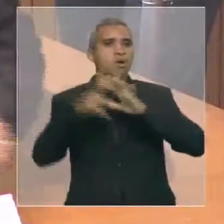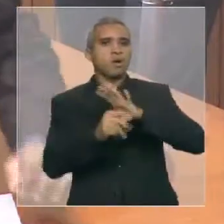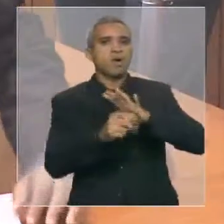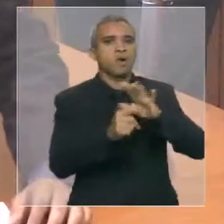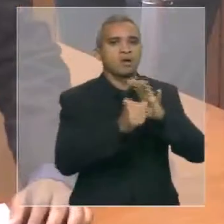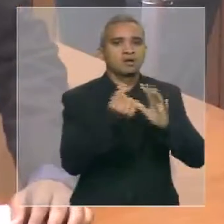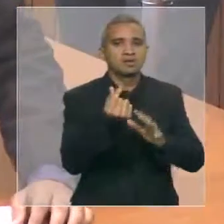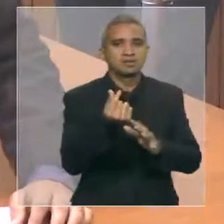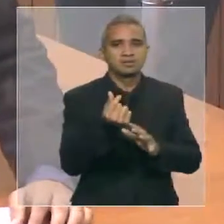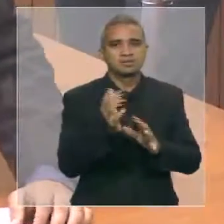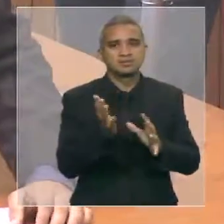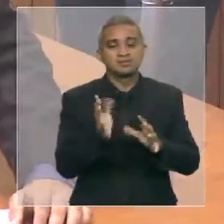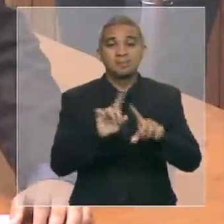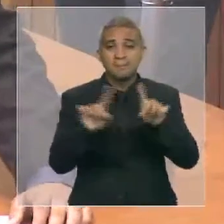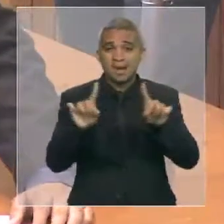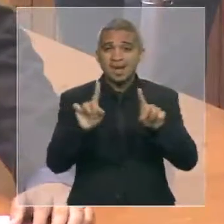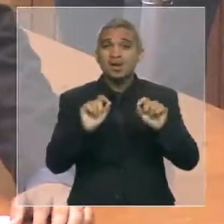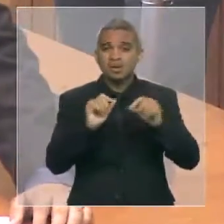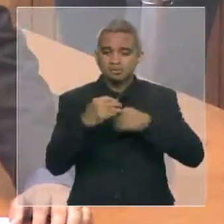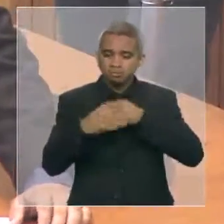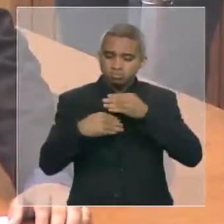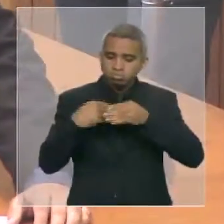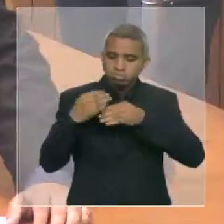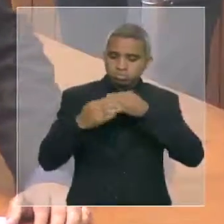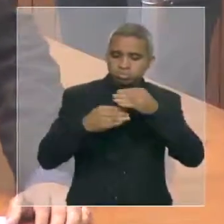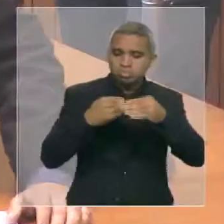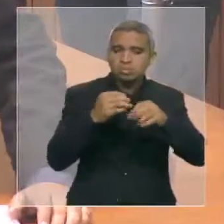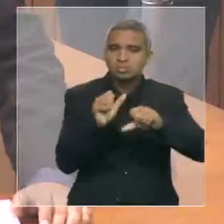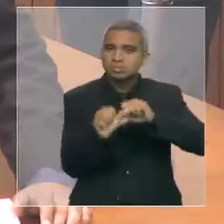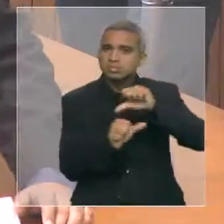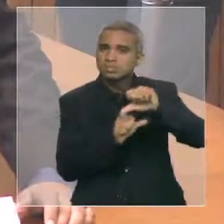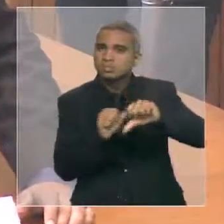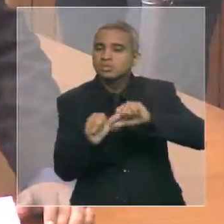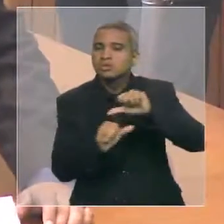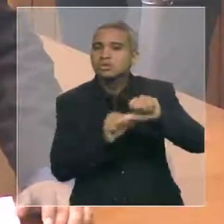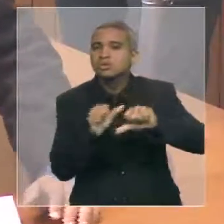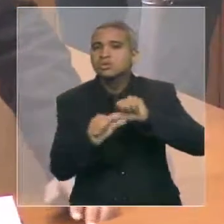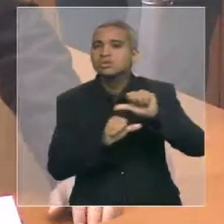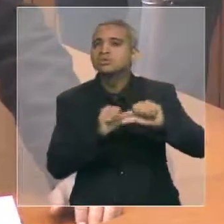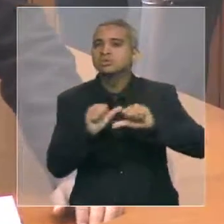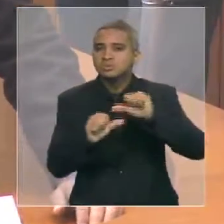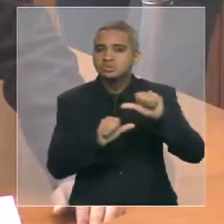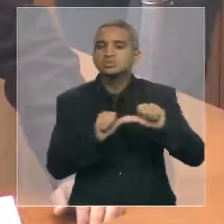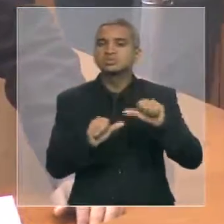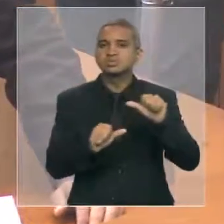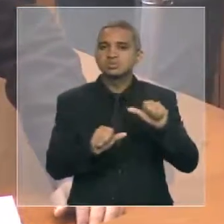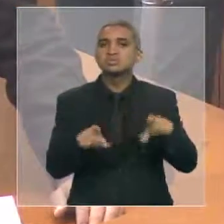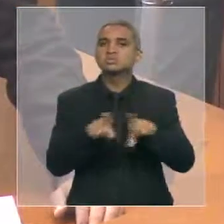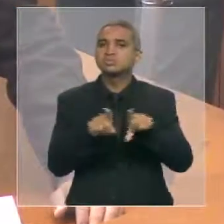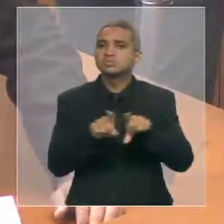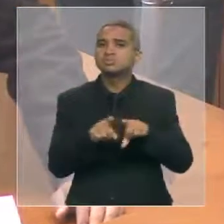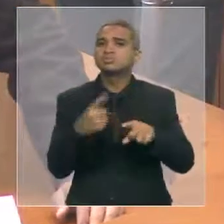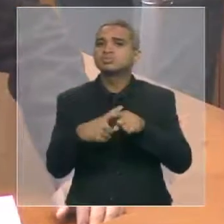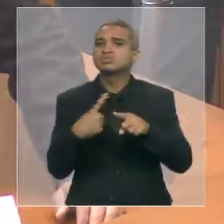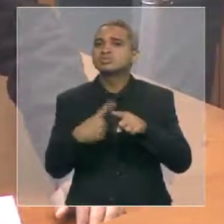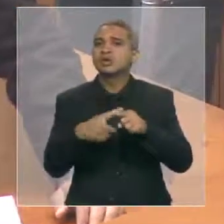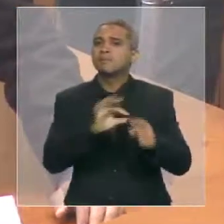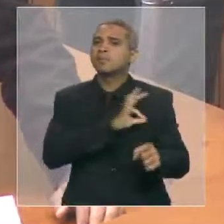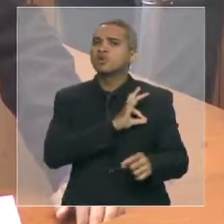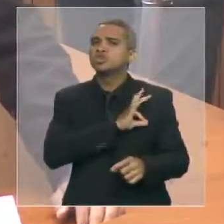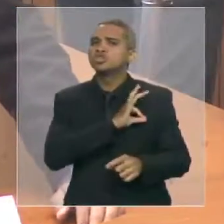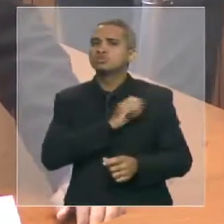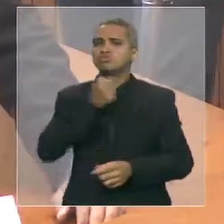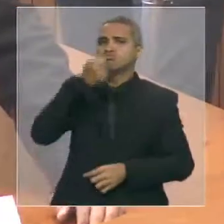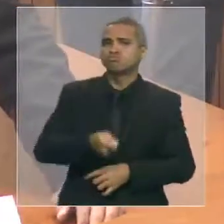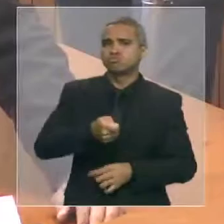que a inteligência da Força da Segurança Pública e as ações mesmo repressivas agem e